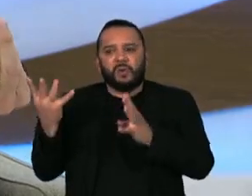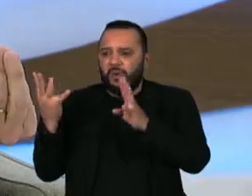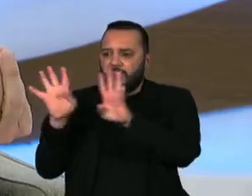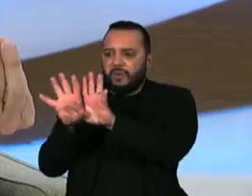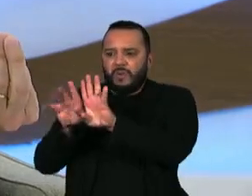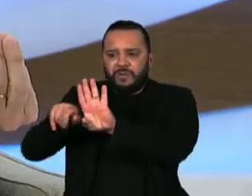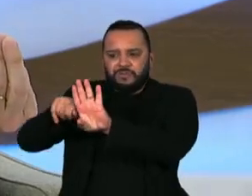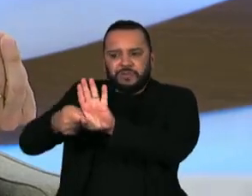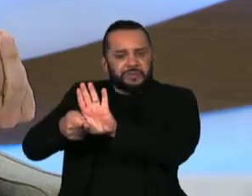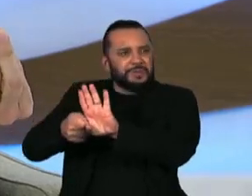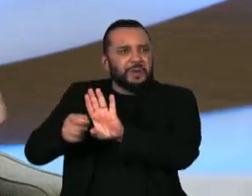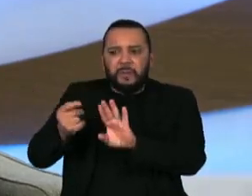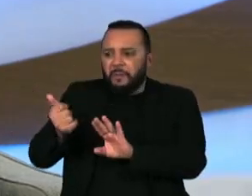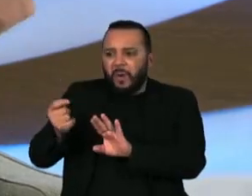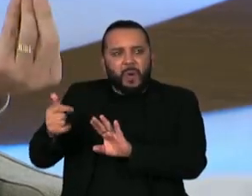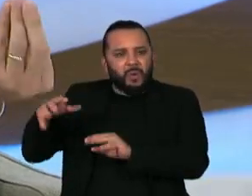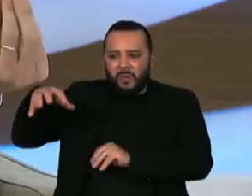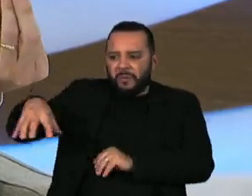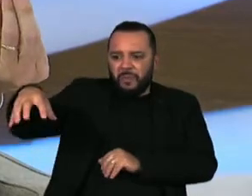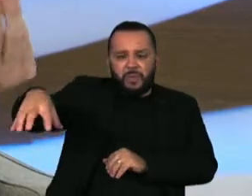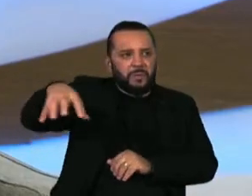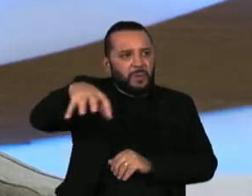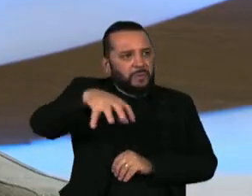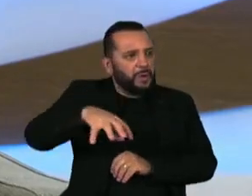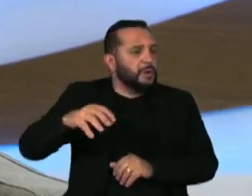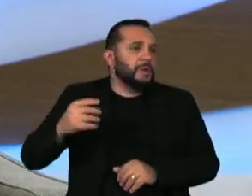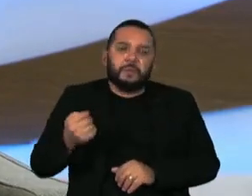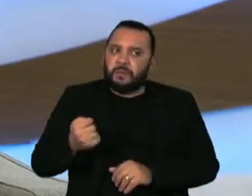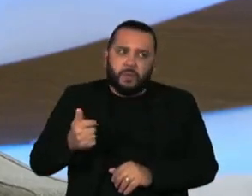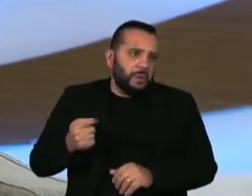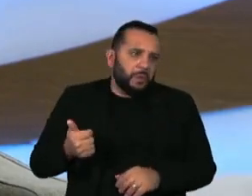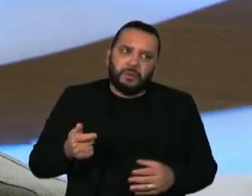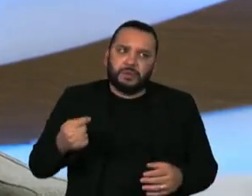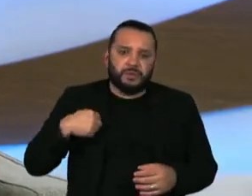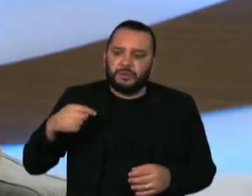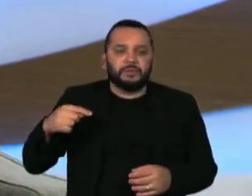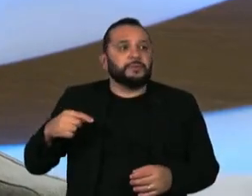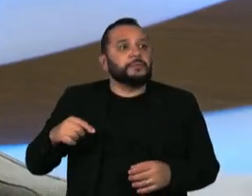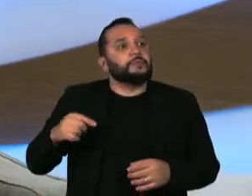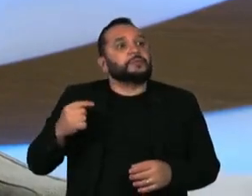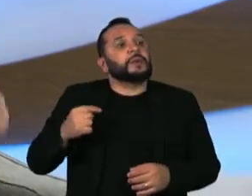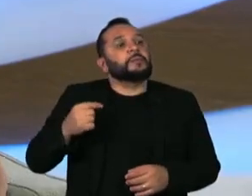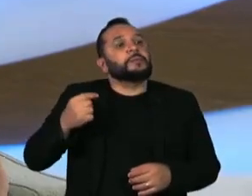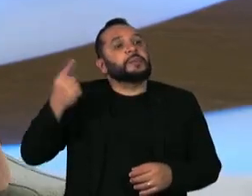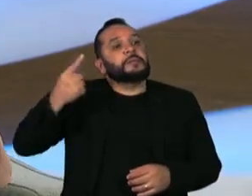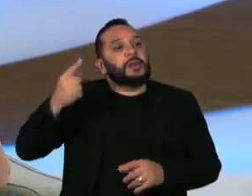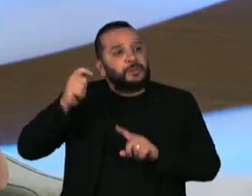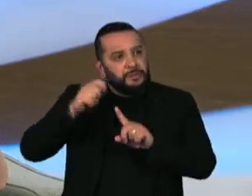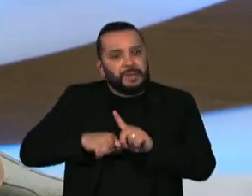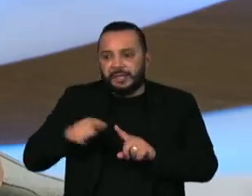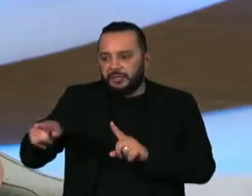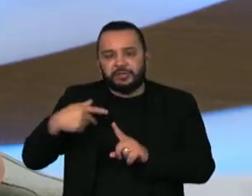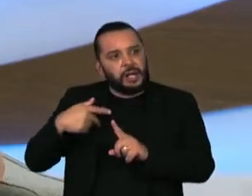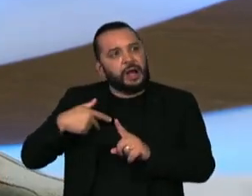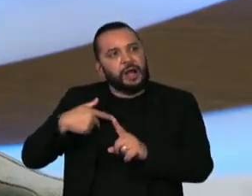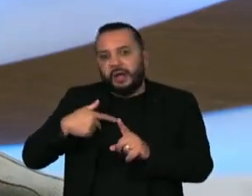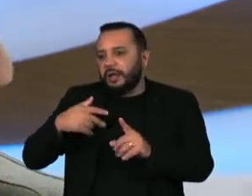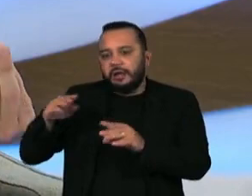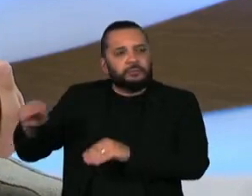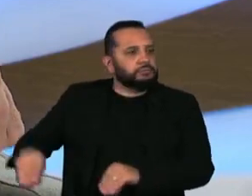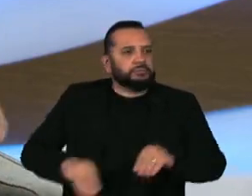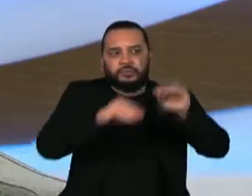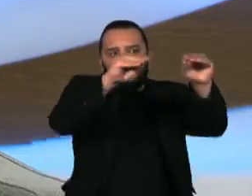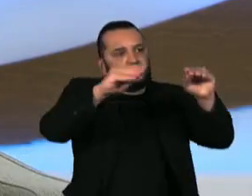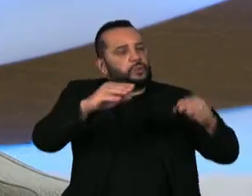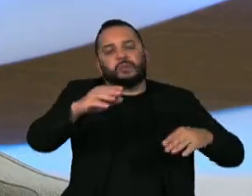isolamento maior desses presos de alta periculosidade nesses presídios. Por isso, a gente já encaminhou no primeiro mês esses líderes do